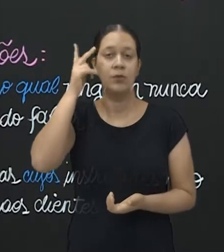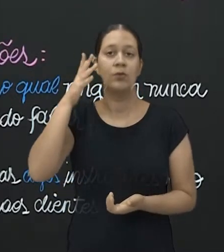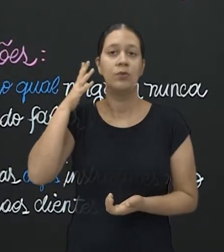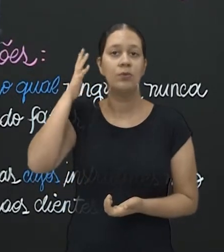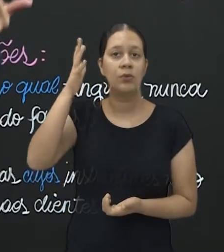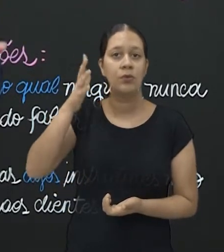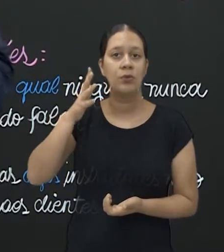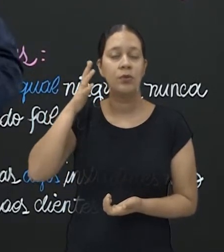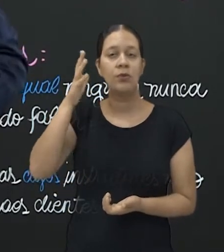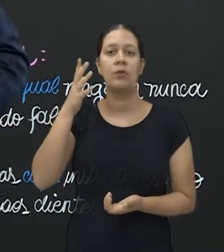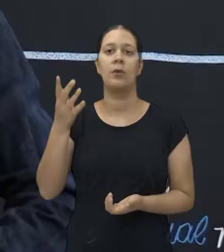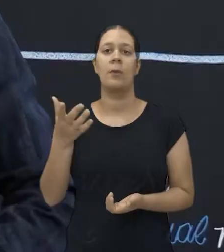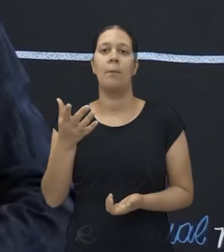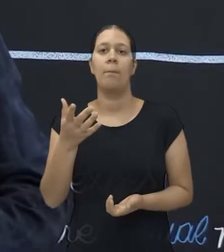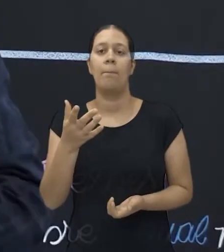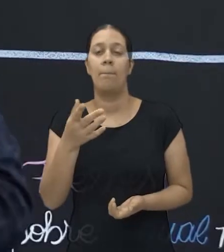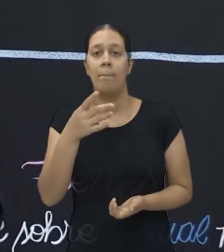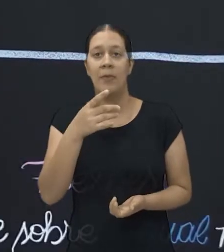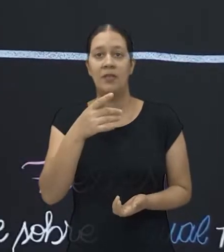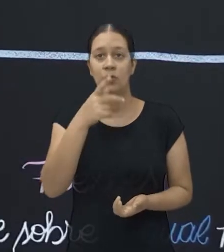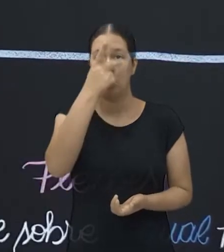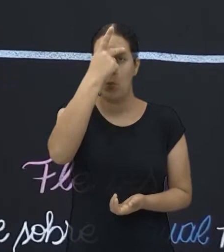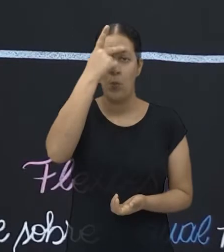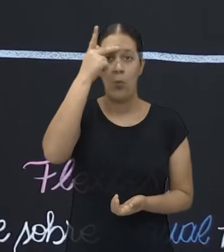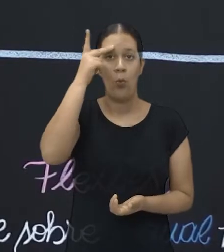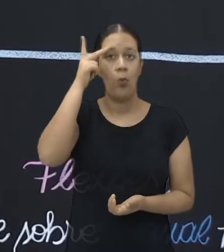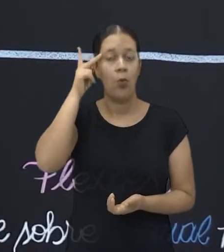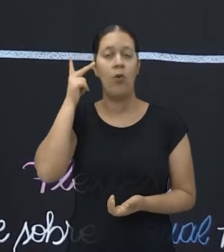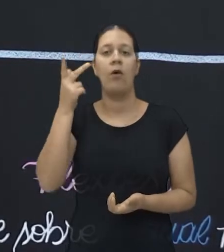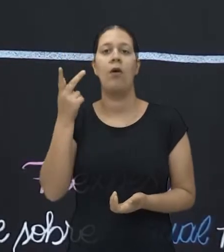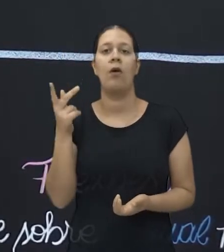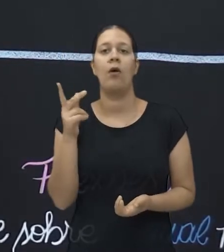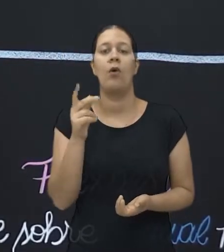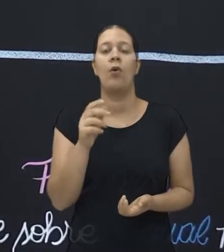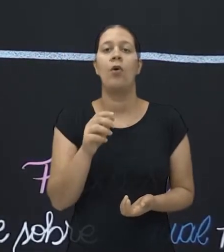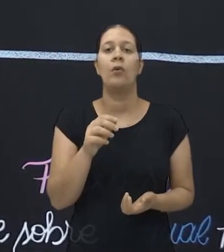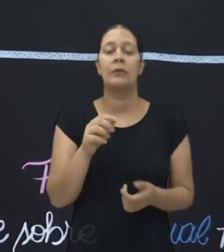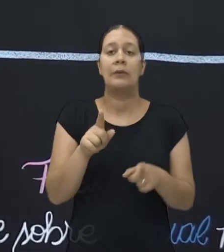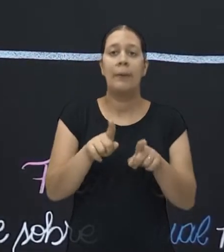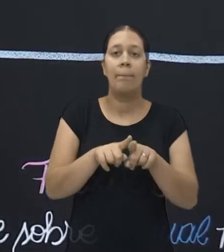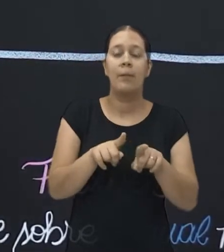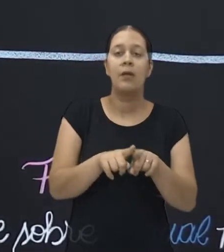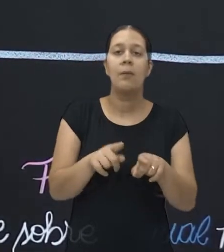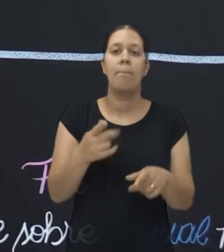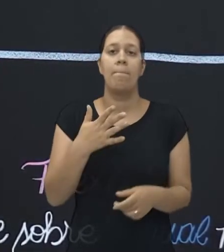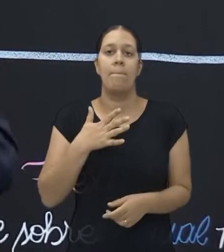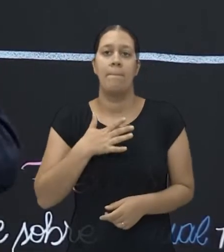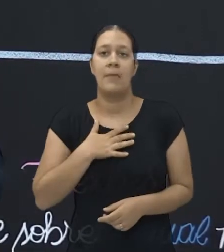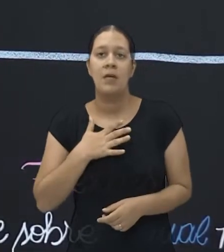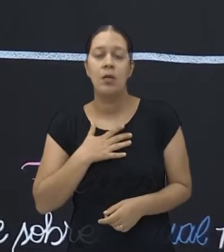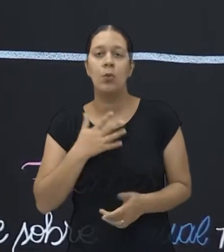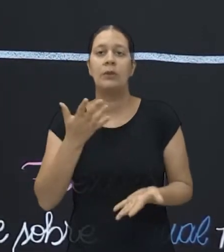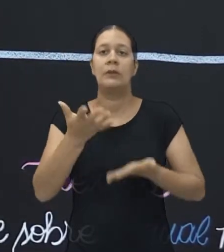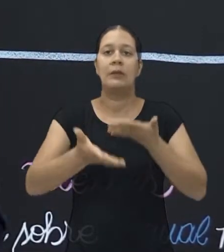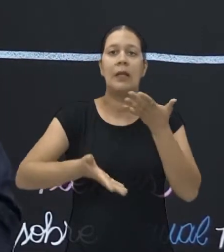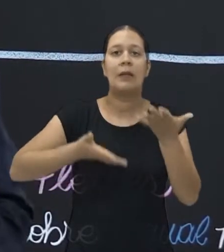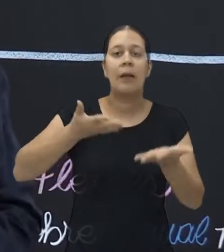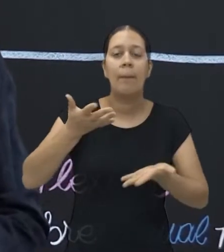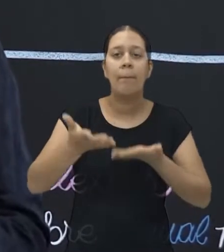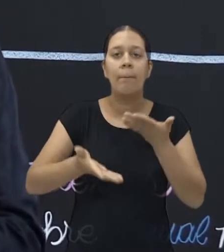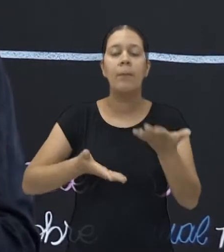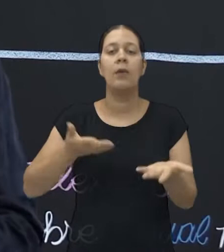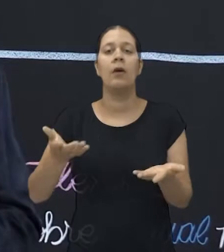pronomes pessoais do caso reto, pronomes pessoais do caso oblíquo, pronomes possessivos, pronomes de tratamento,